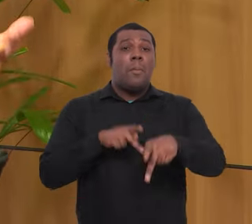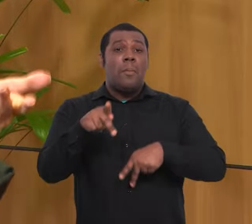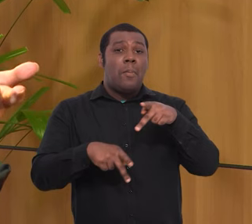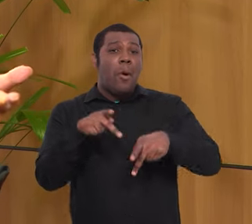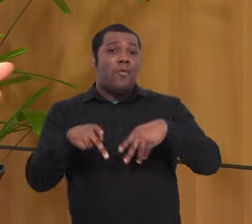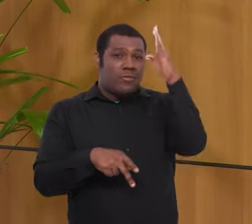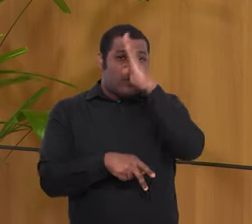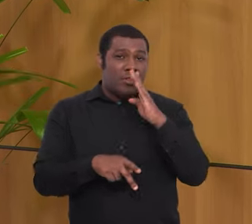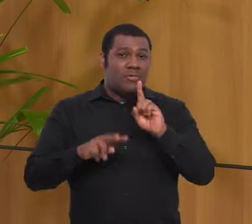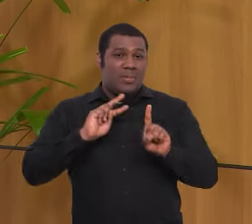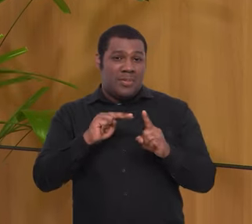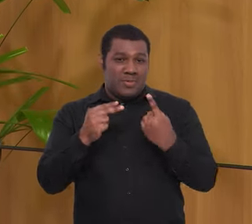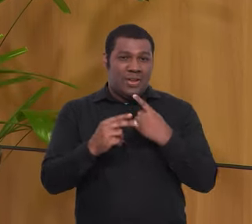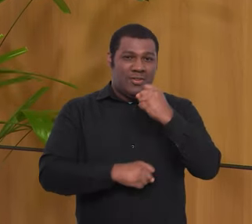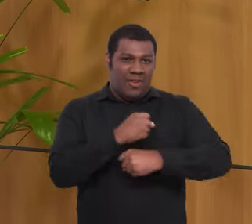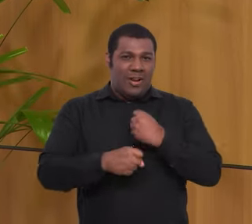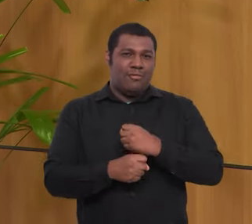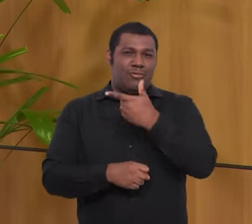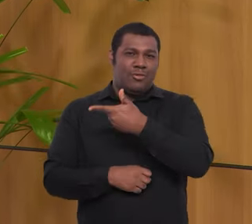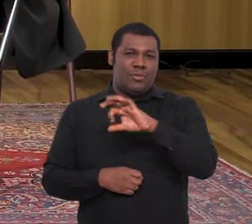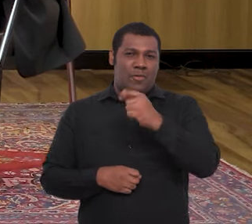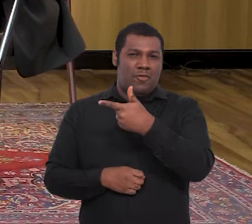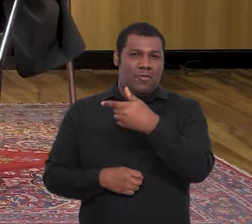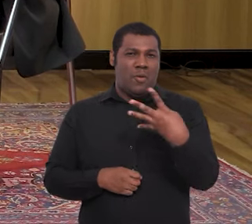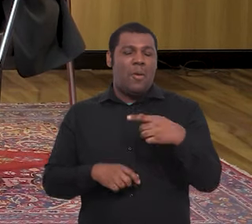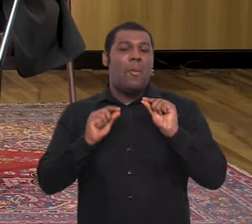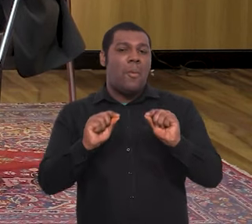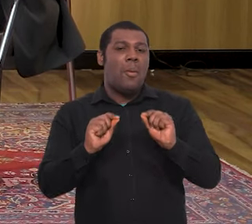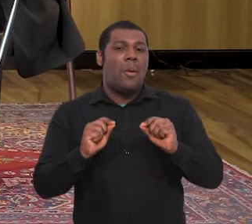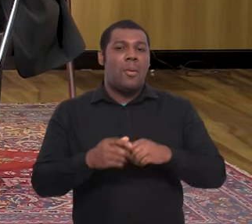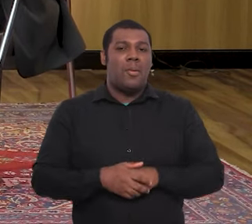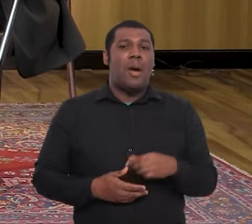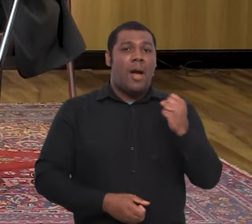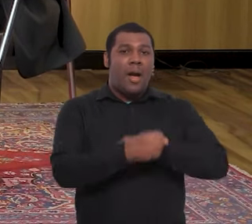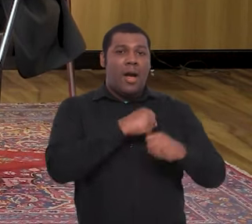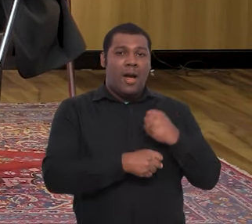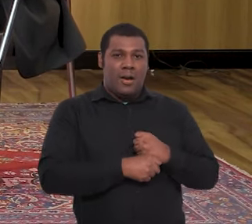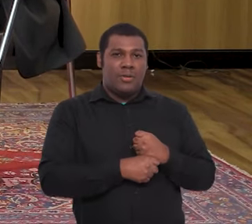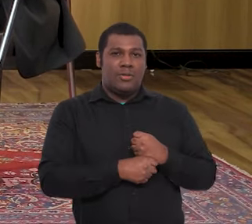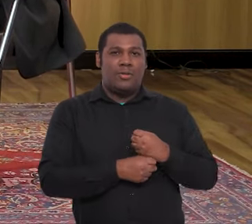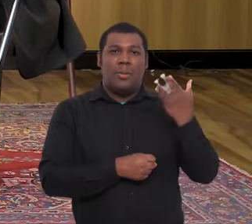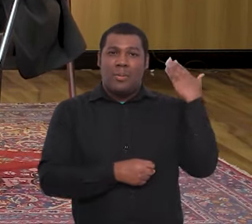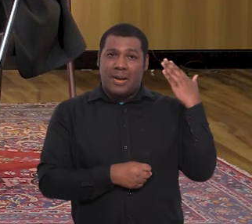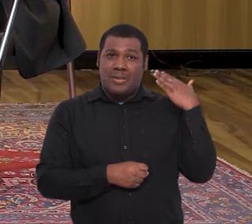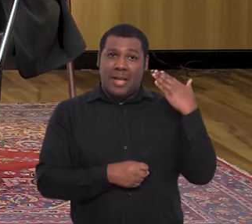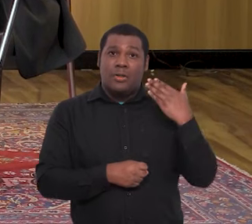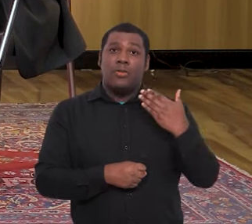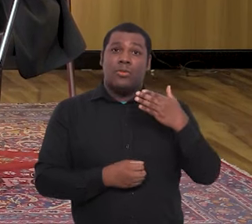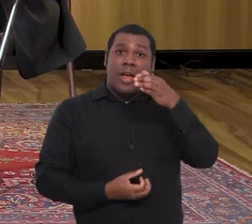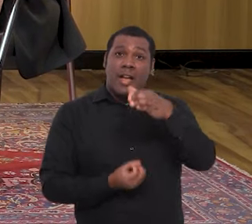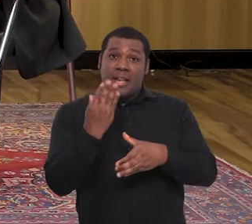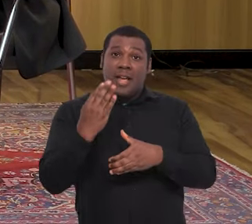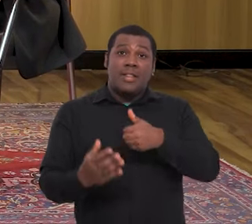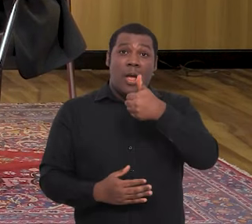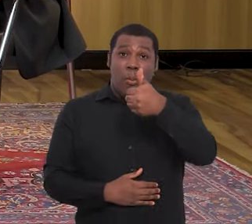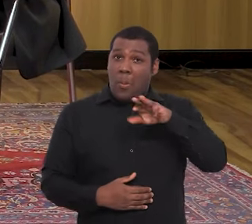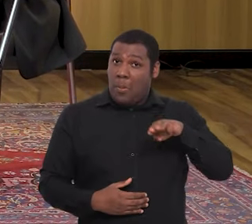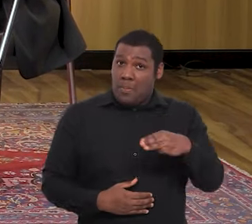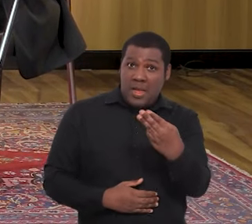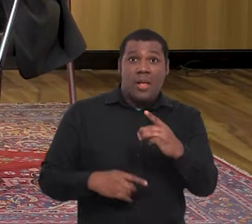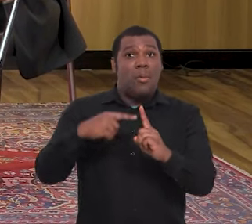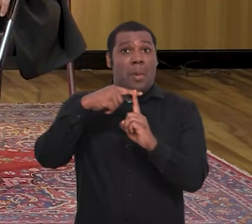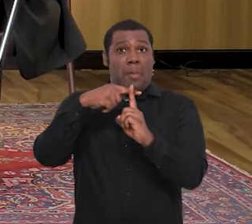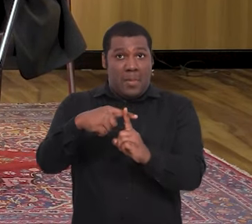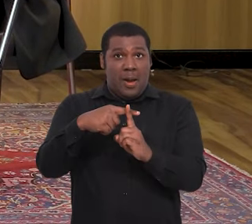que que o brasileiro pode esperar pro restante desse ano aí ministra Olha o ano passado tivemos um saldo de 1,5 milhão e me de empregos formais no Brasil